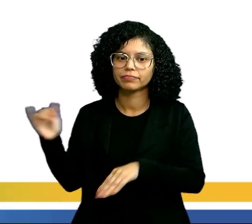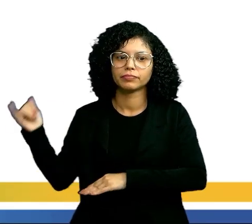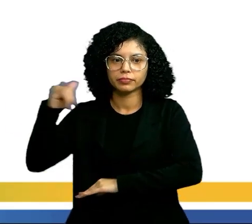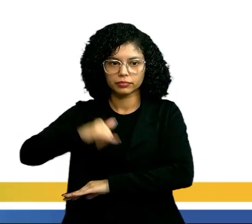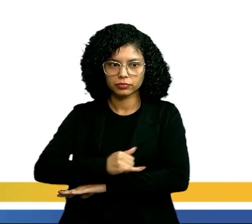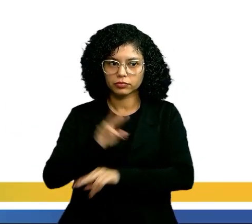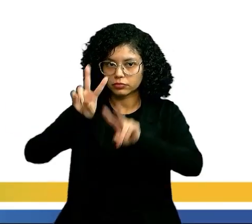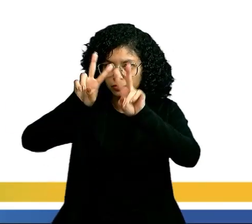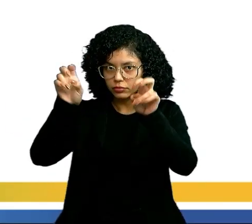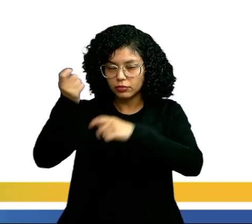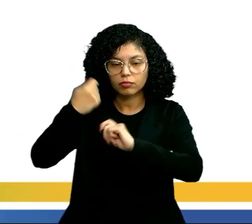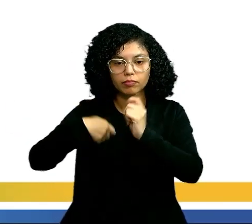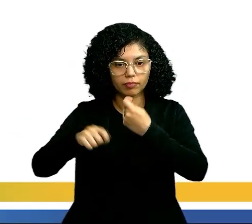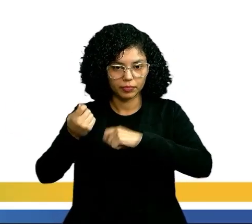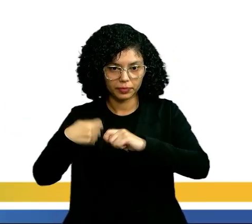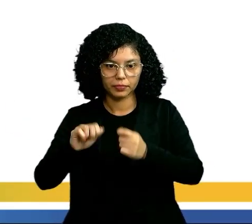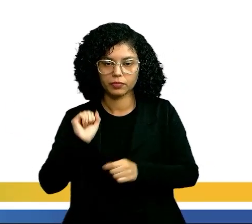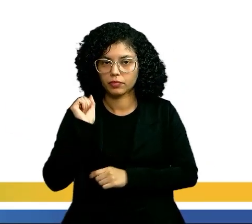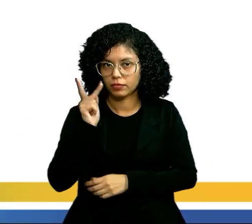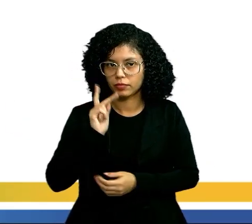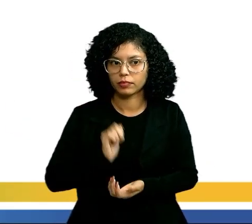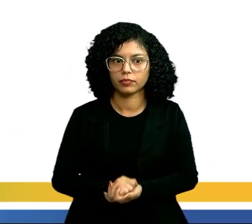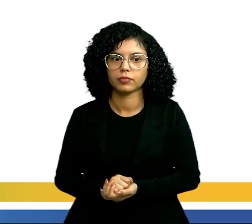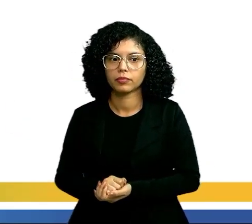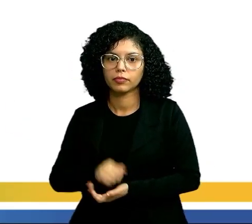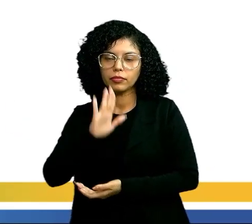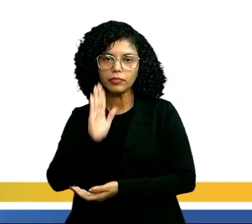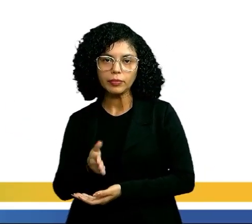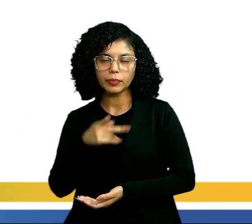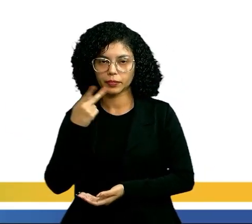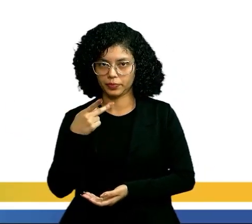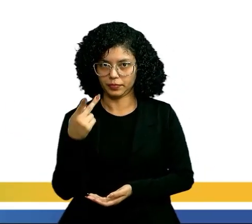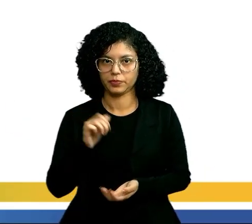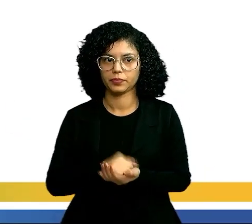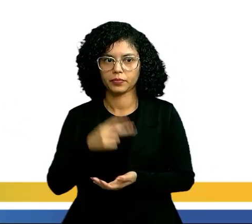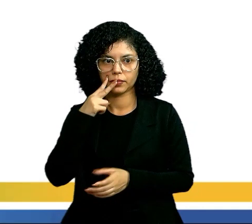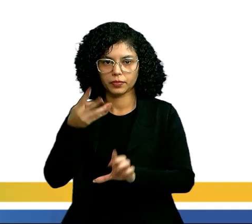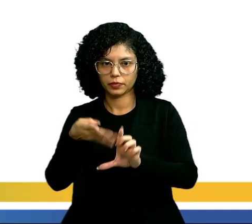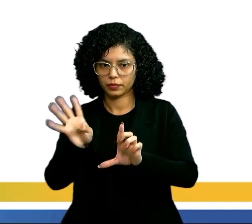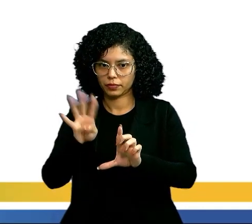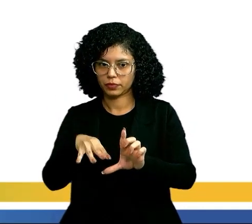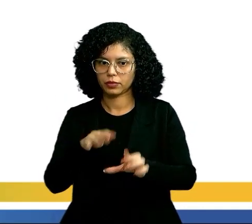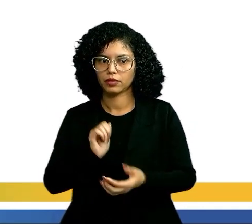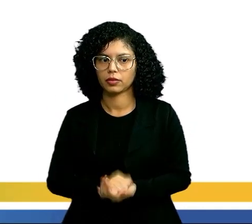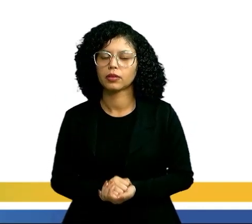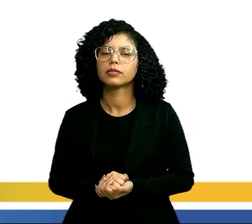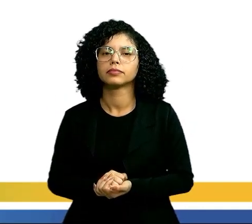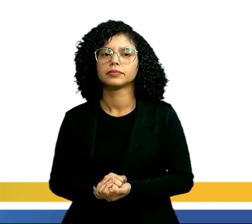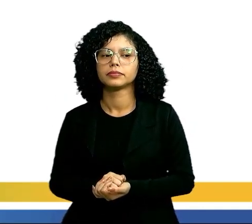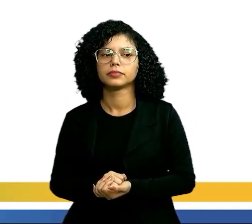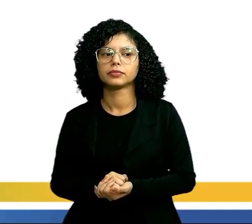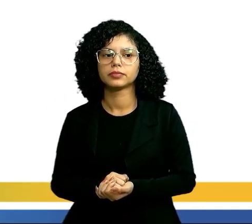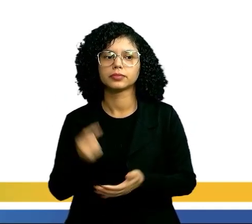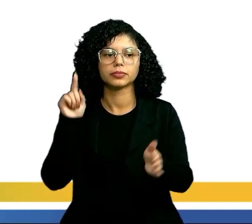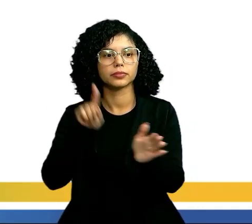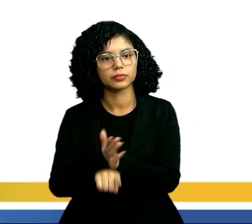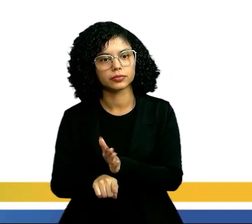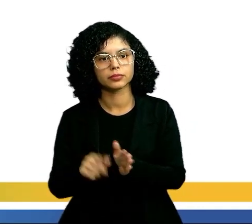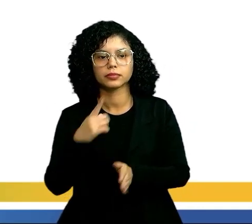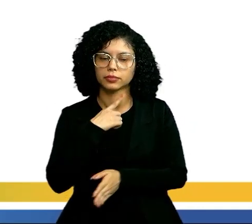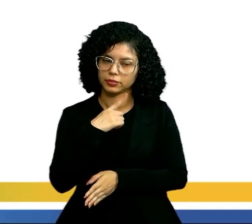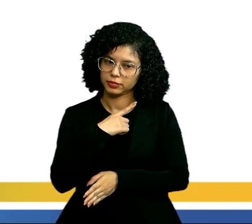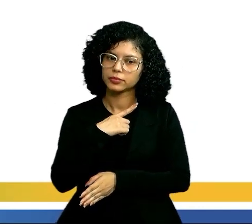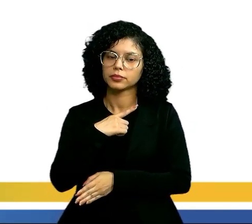em termos econômicos, tá? Já já a gente vai ver a tabelinha relacionada a questões que